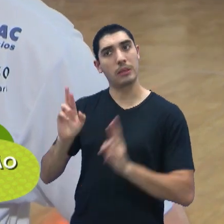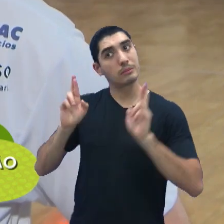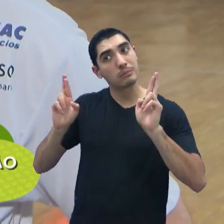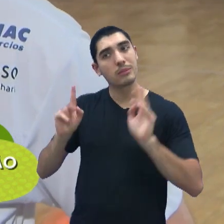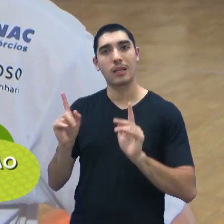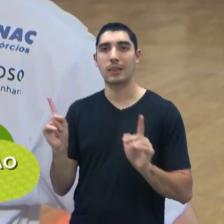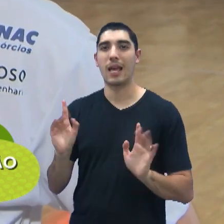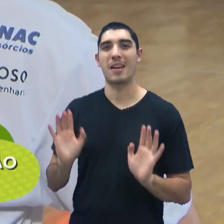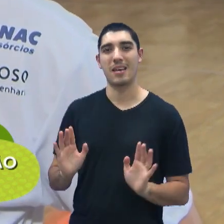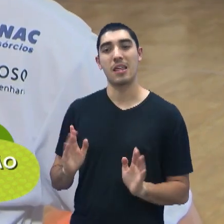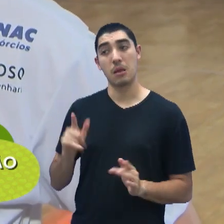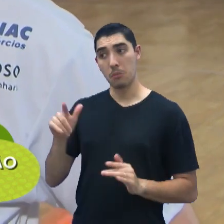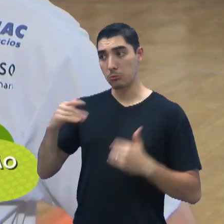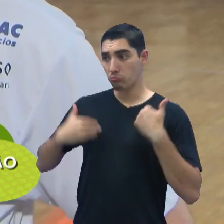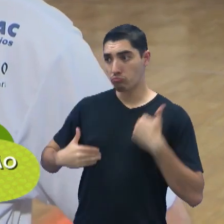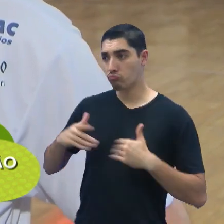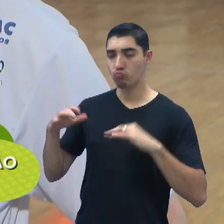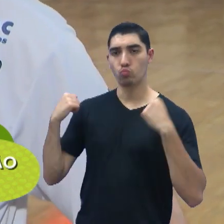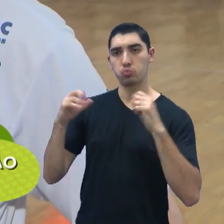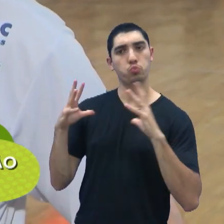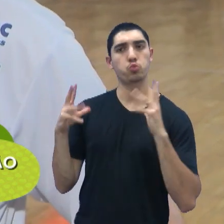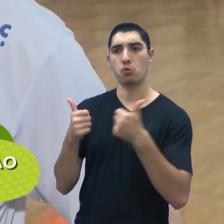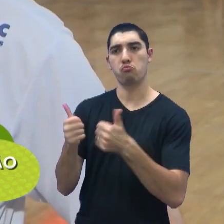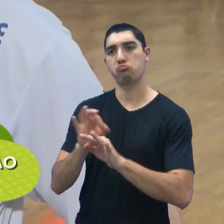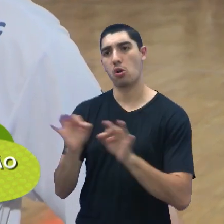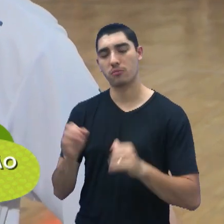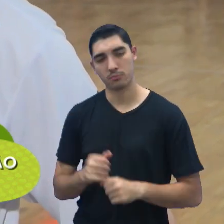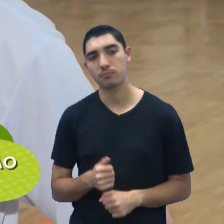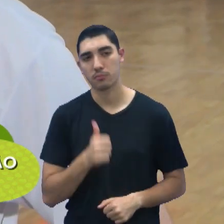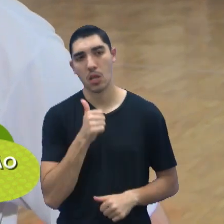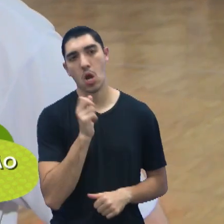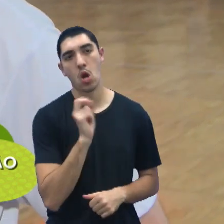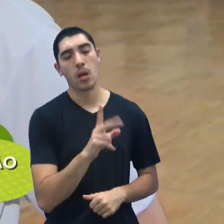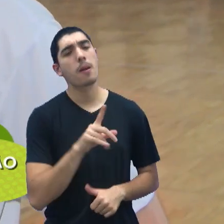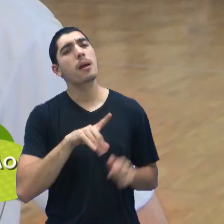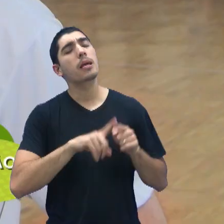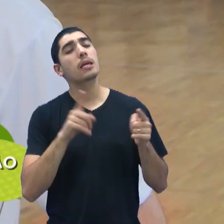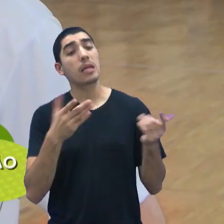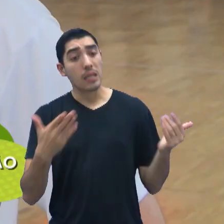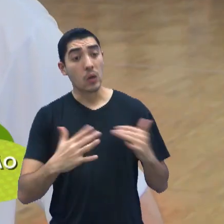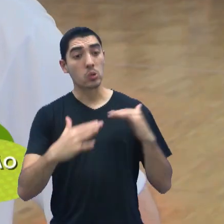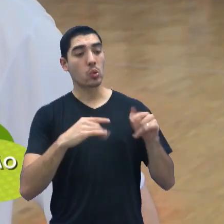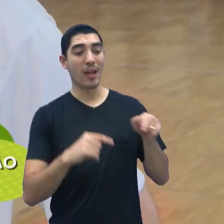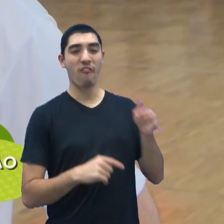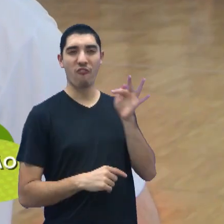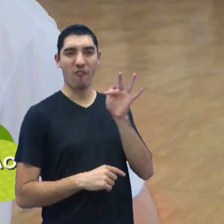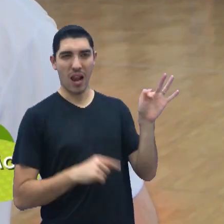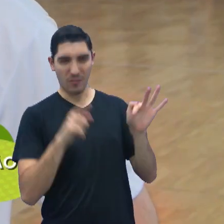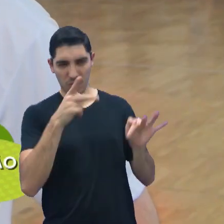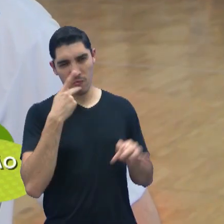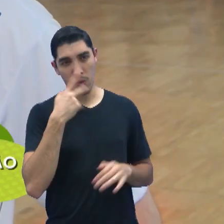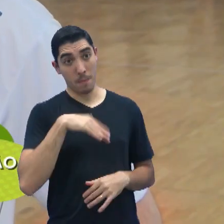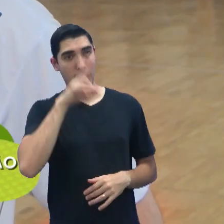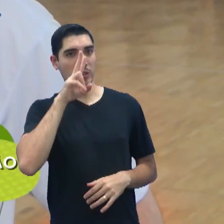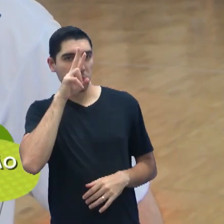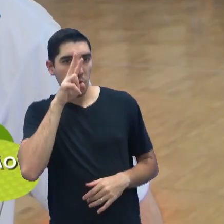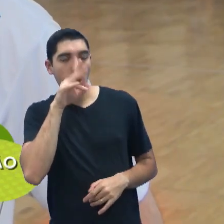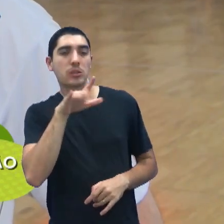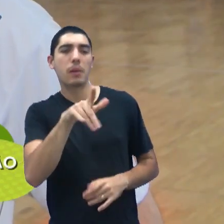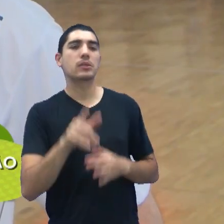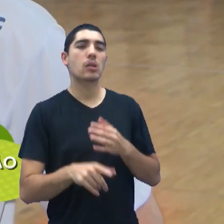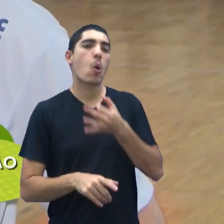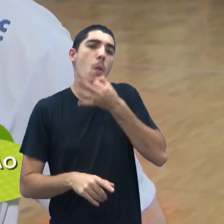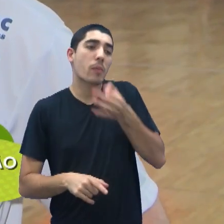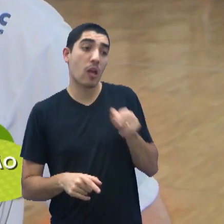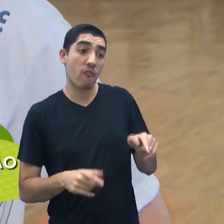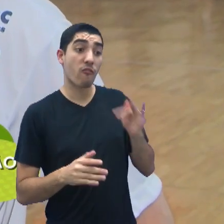pelo menos fisicamente, está todo mundo bem. Beleza. E para esse jogo, como é que você acha que vem Franca? Você falou que é o favorito, né? Mas como é que você acha que vem esse time de Franca para